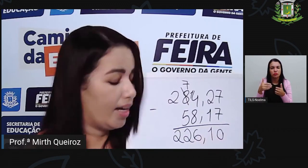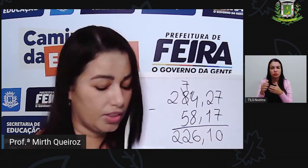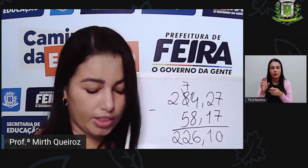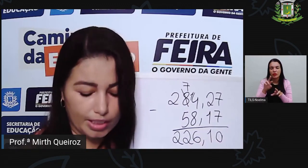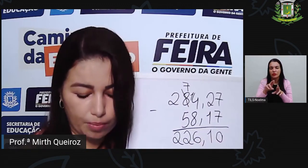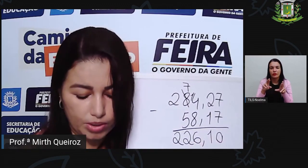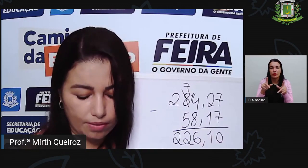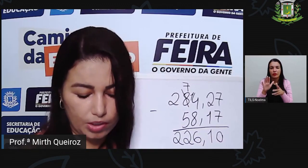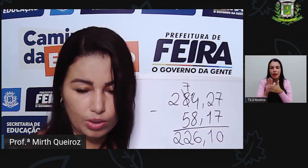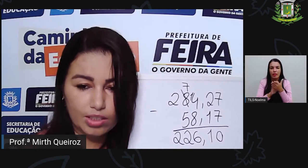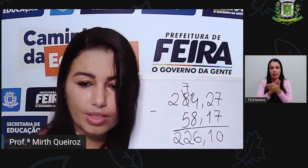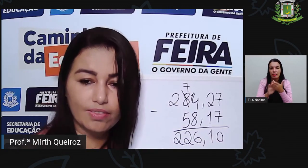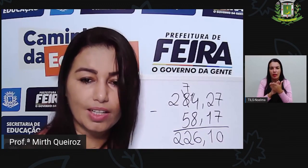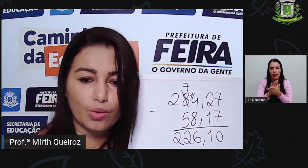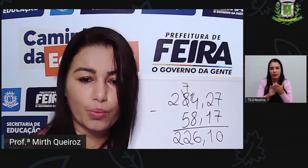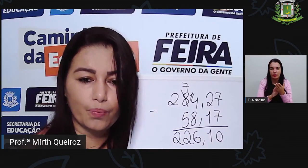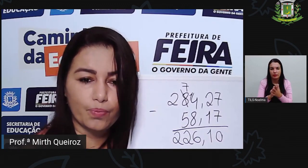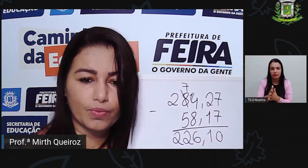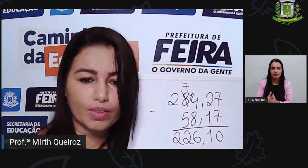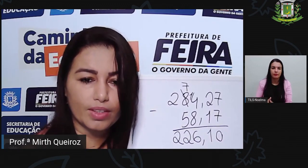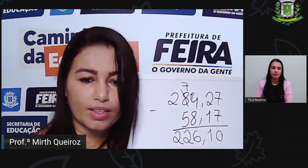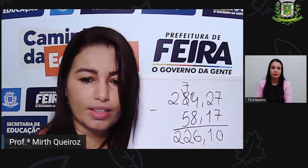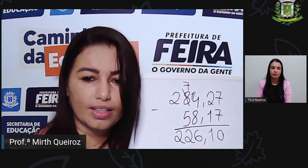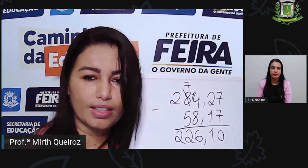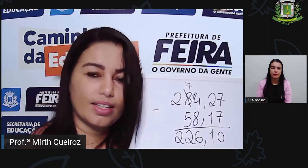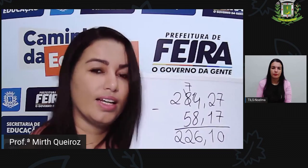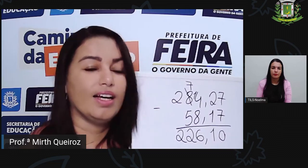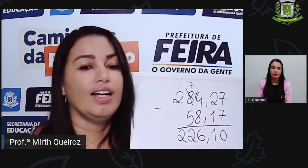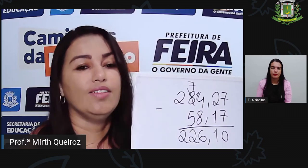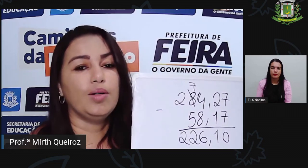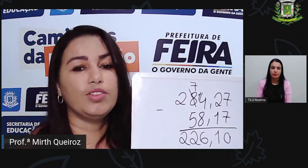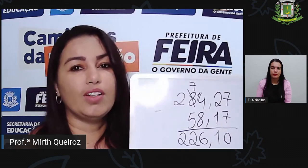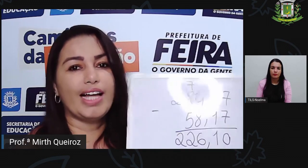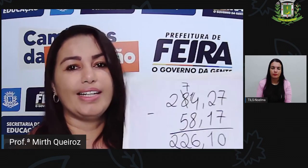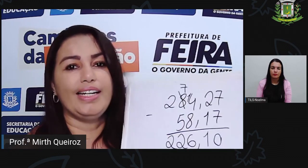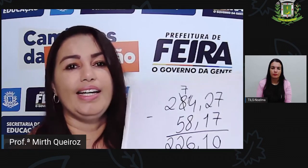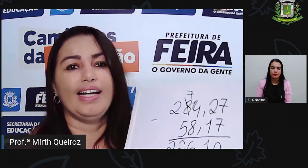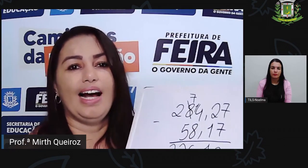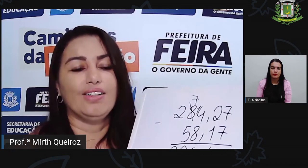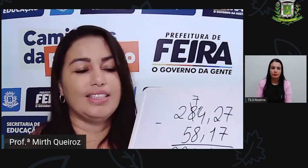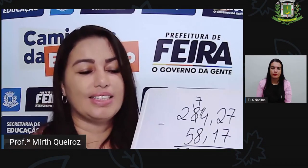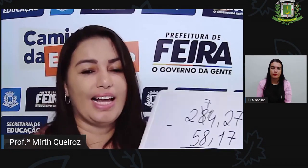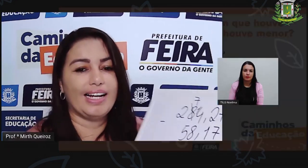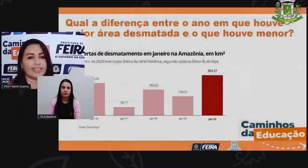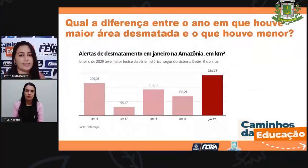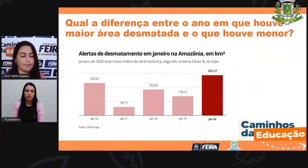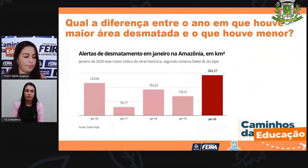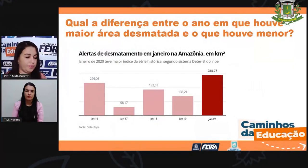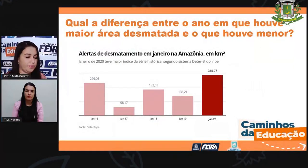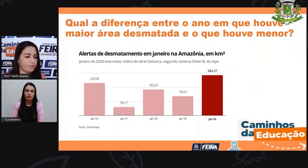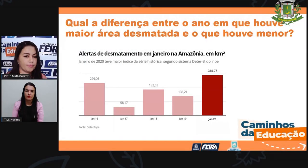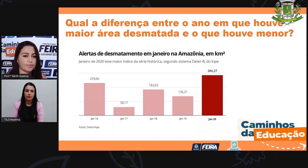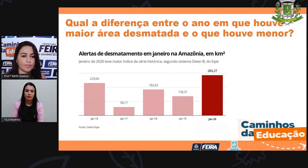à direita após a vírgula, não tem valor. Vamos voltar aqui aos slides.